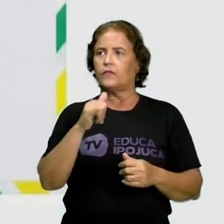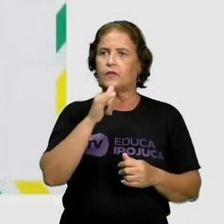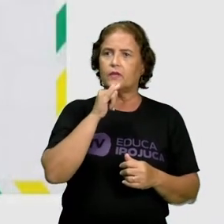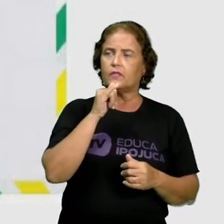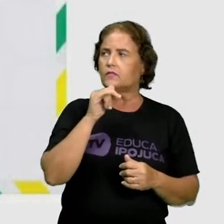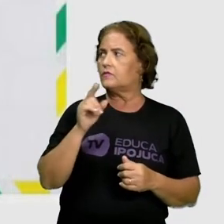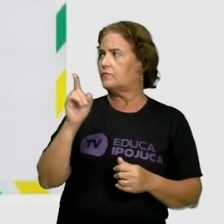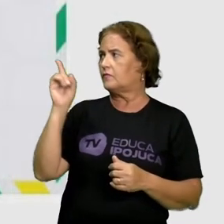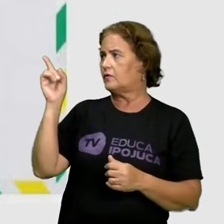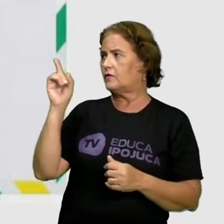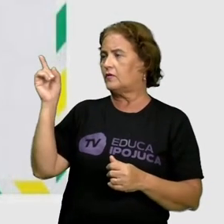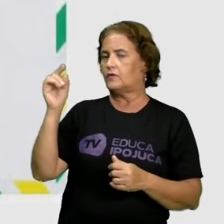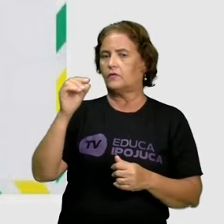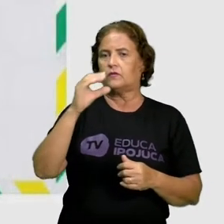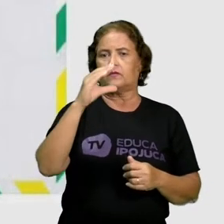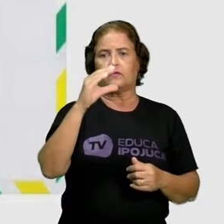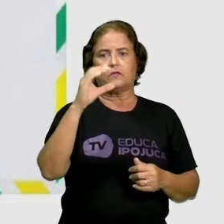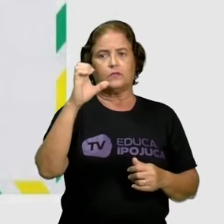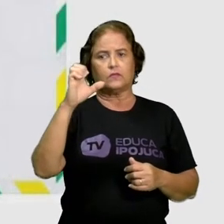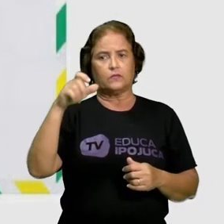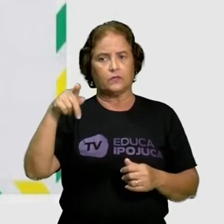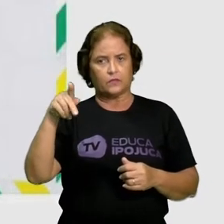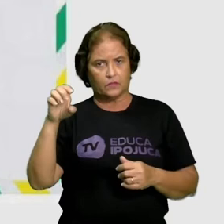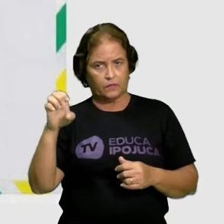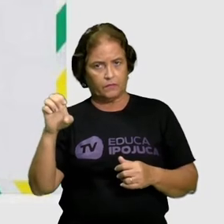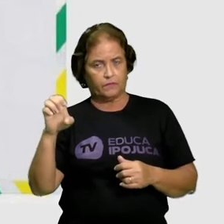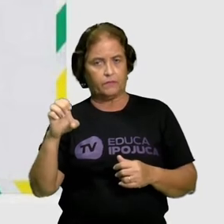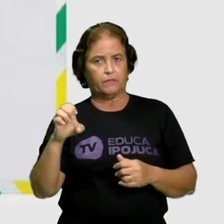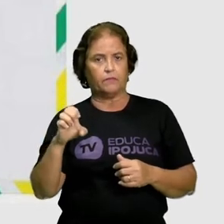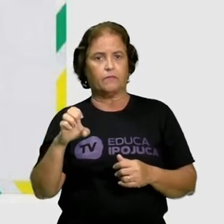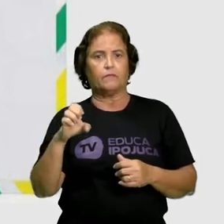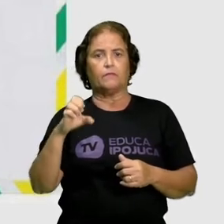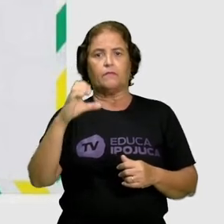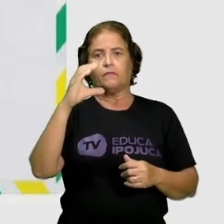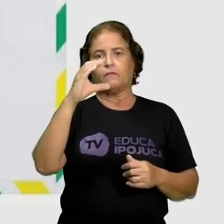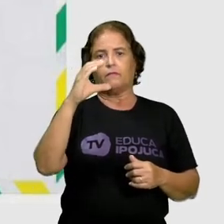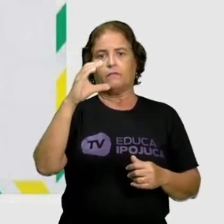aqui o CEP da carta, que nós temos aqui